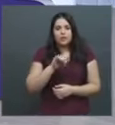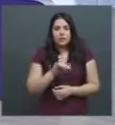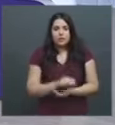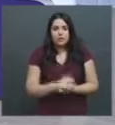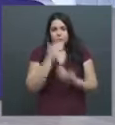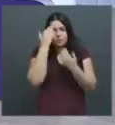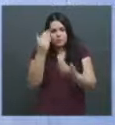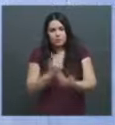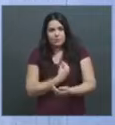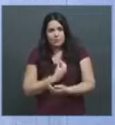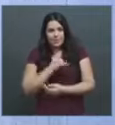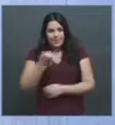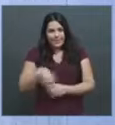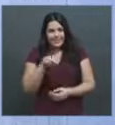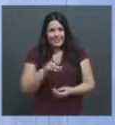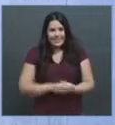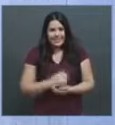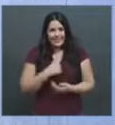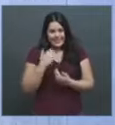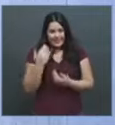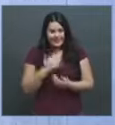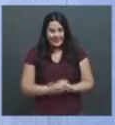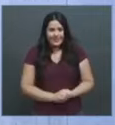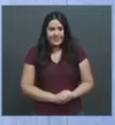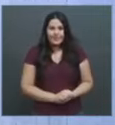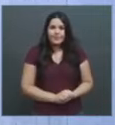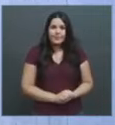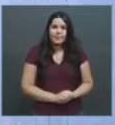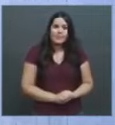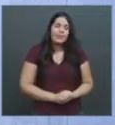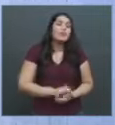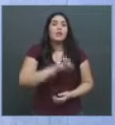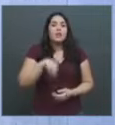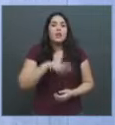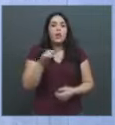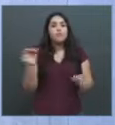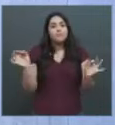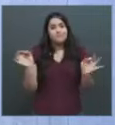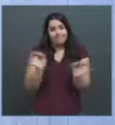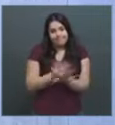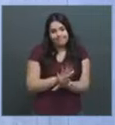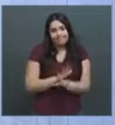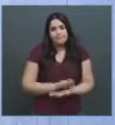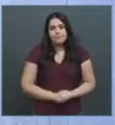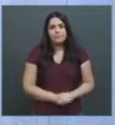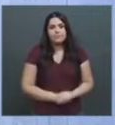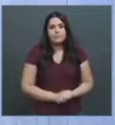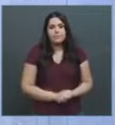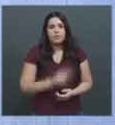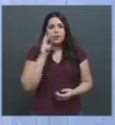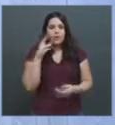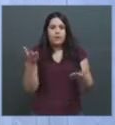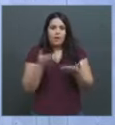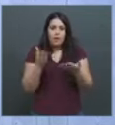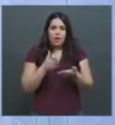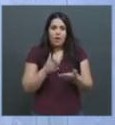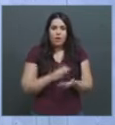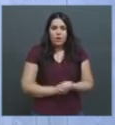Jornal da UFO. Obrigado. Que agradeço. O Jornal da UFO, então, termina por aqui. Acompanhe agora